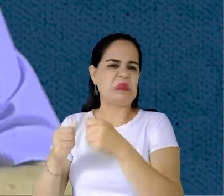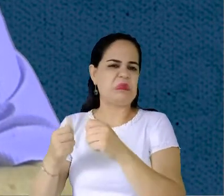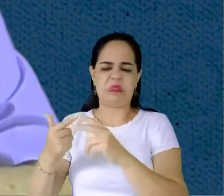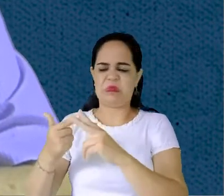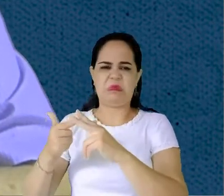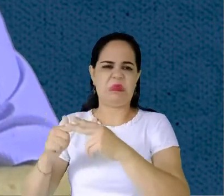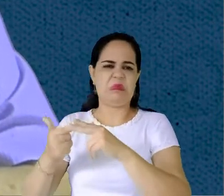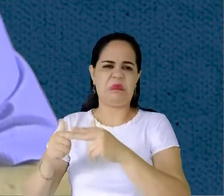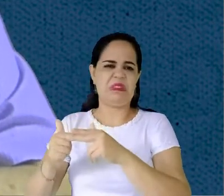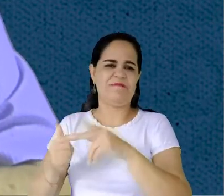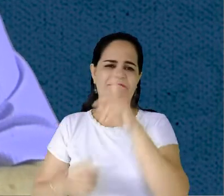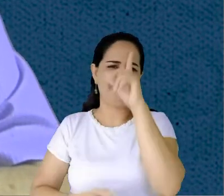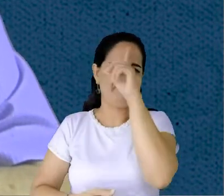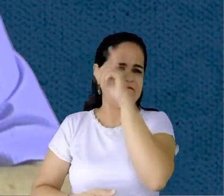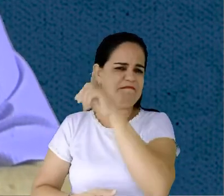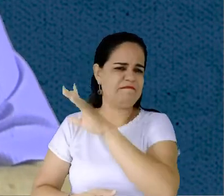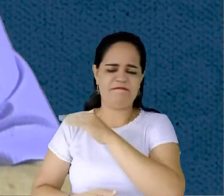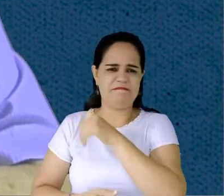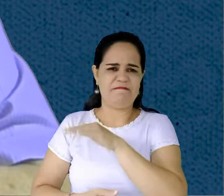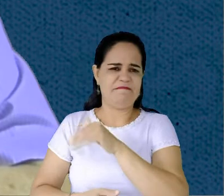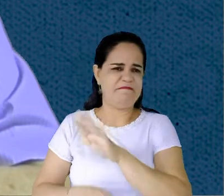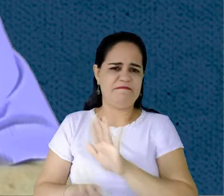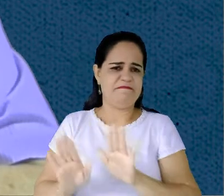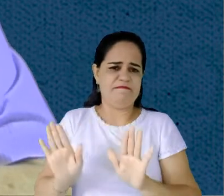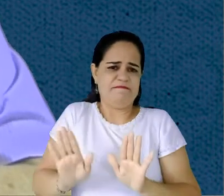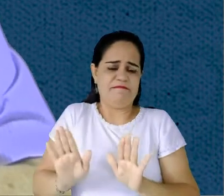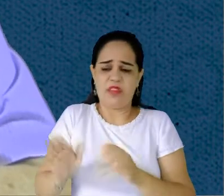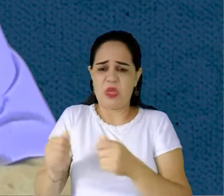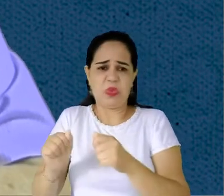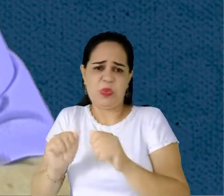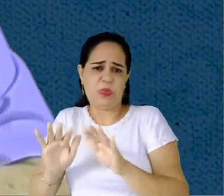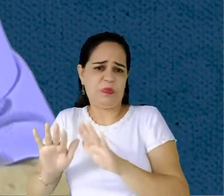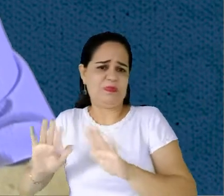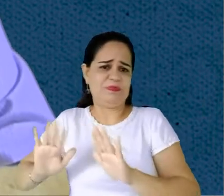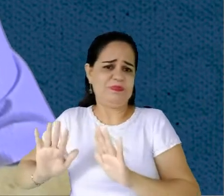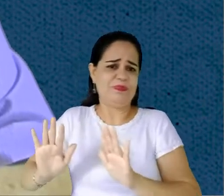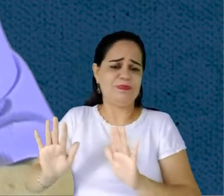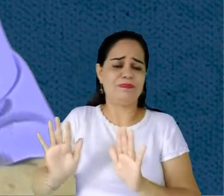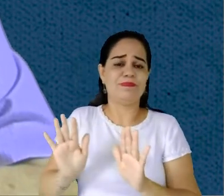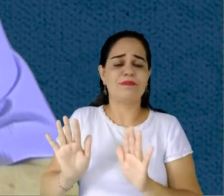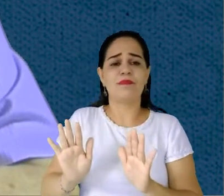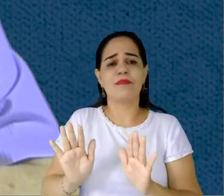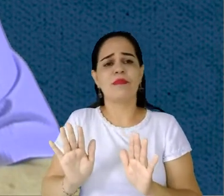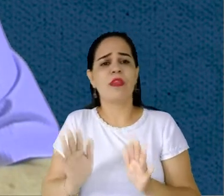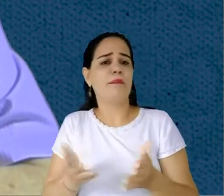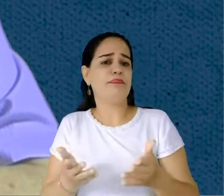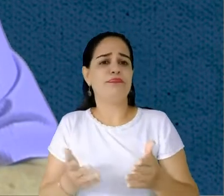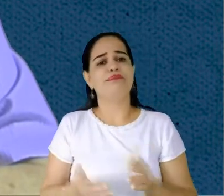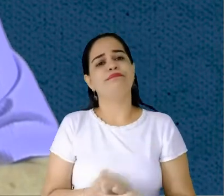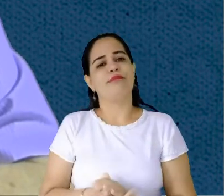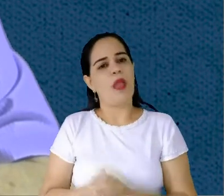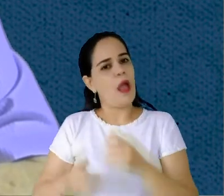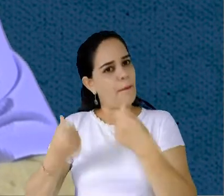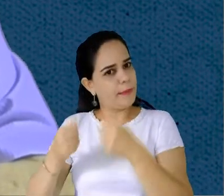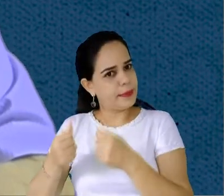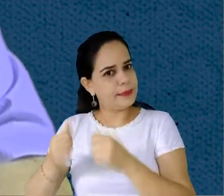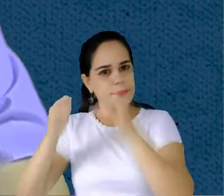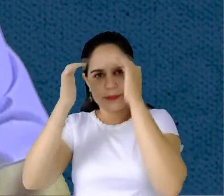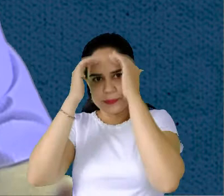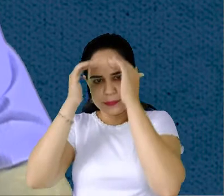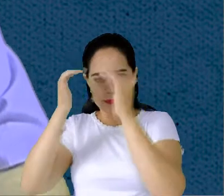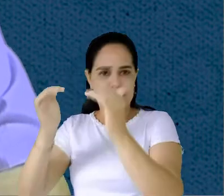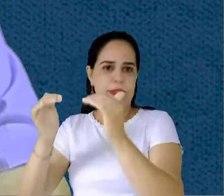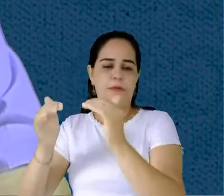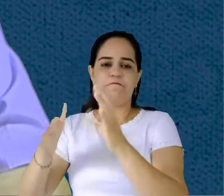que não há necessidade de impor-vos mais fardos, além das coisas que dizem, de não